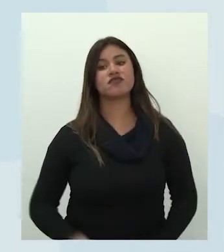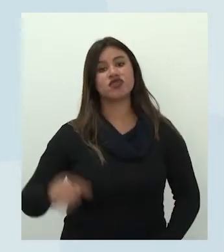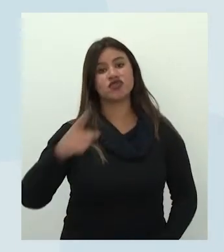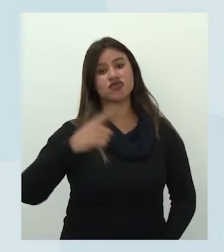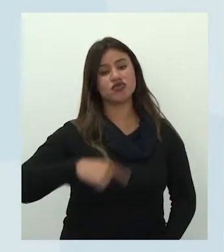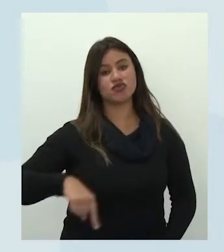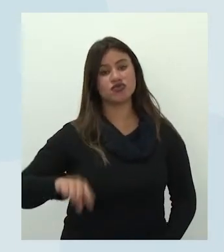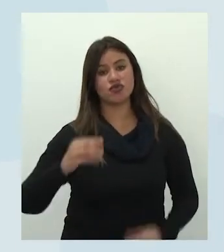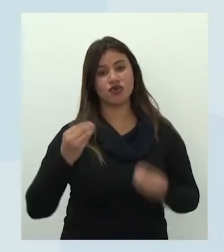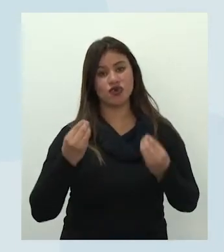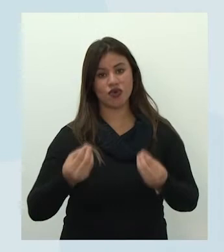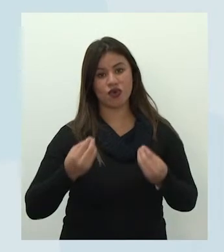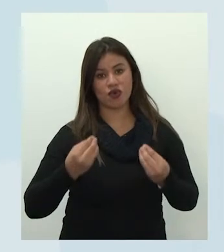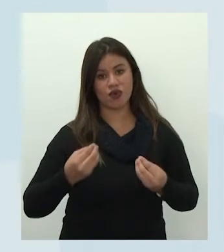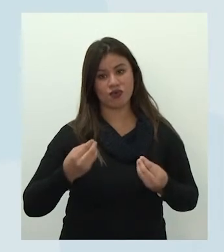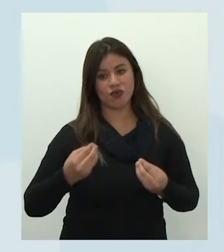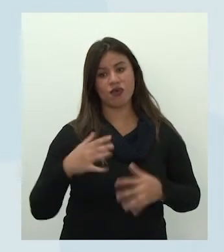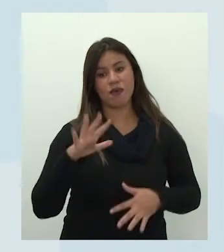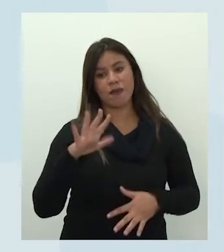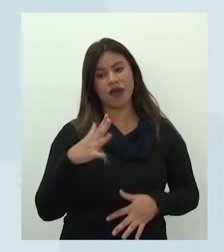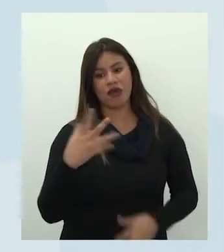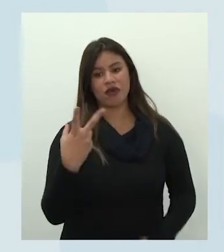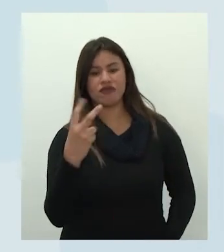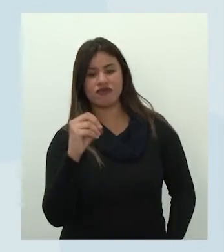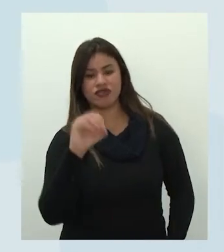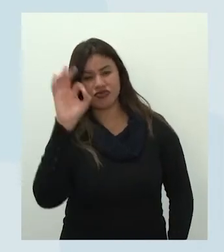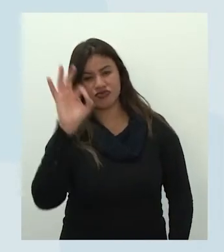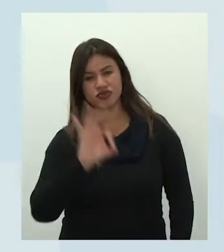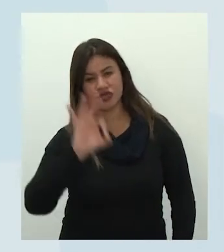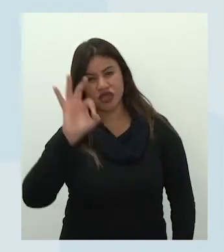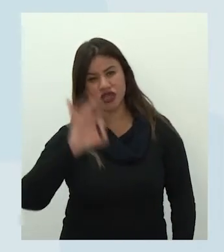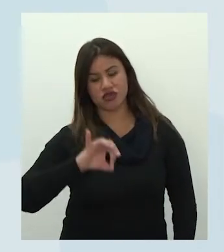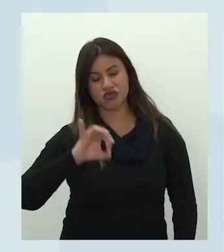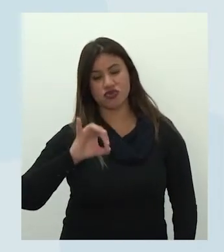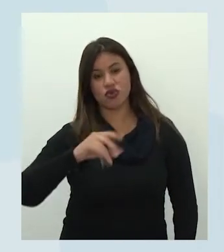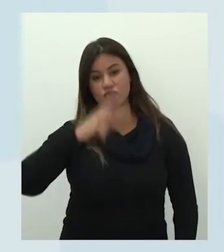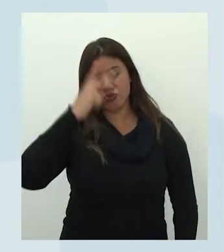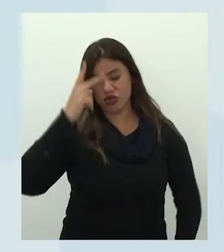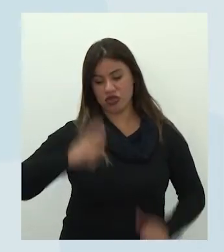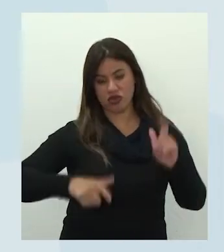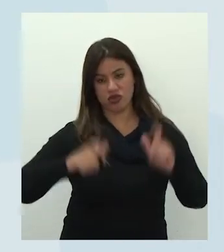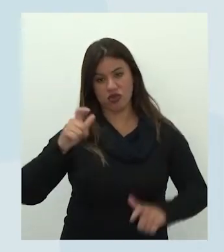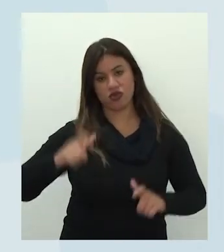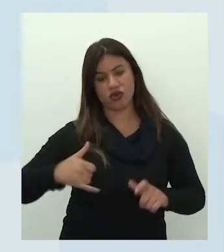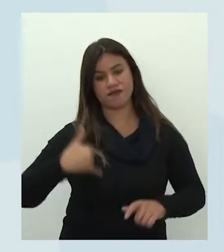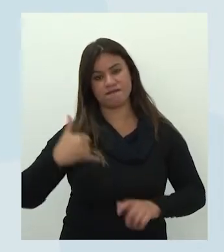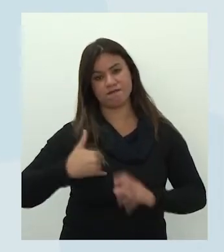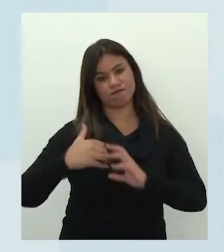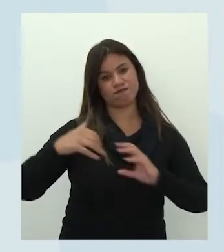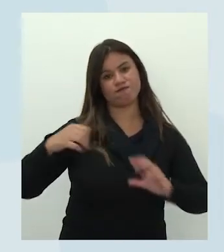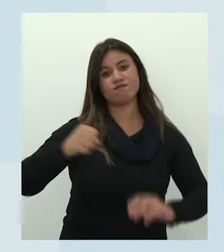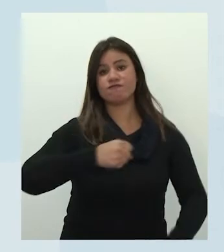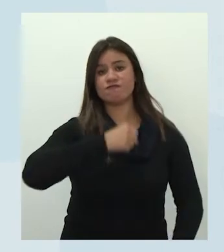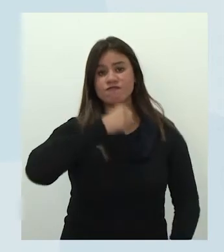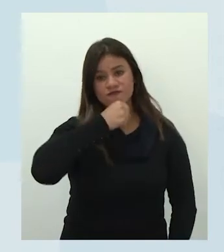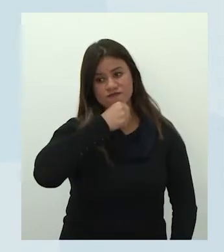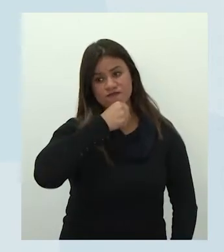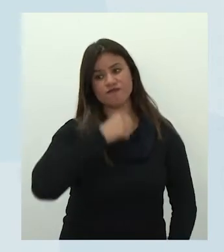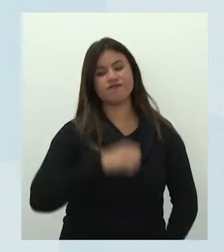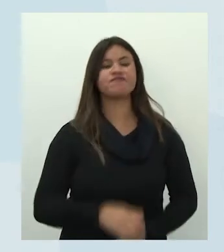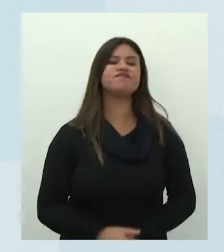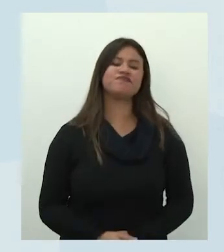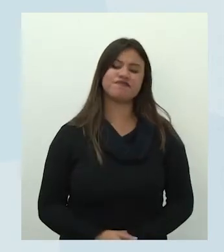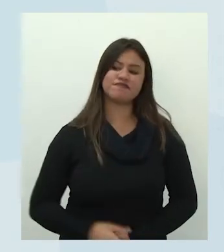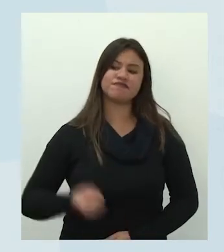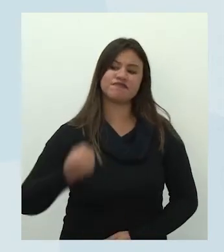quase com 20% de idosos por aí no Brasil. Então, é um número muito